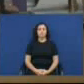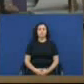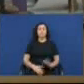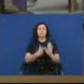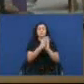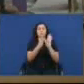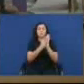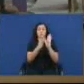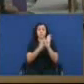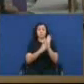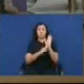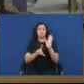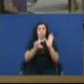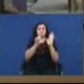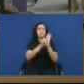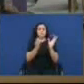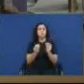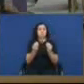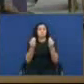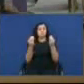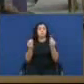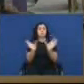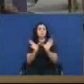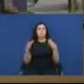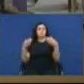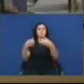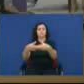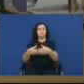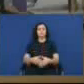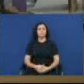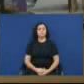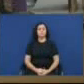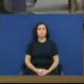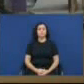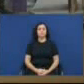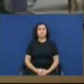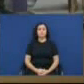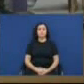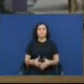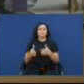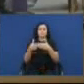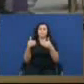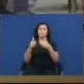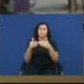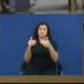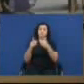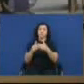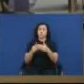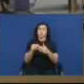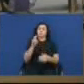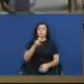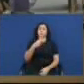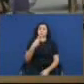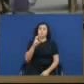O projeto de lei será encaminhado às comissões competentes. Requerimento número